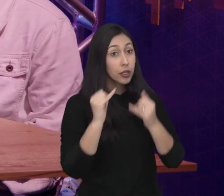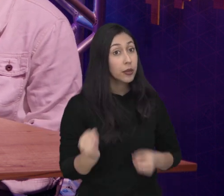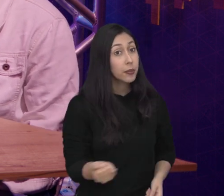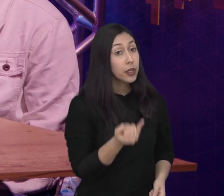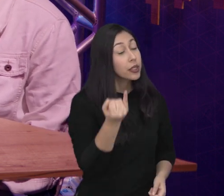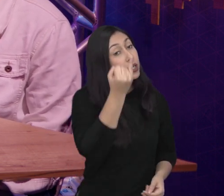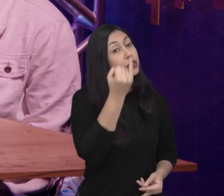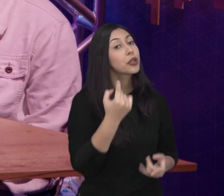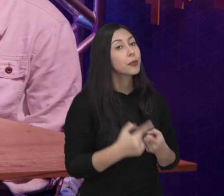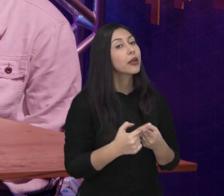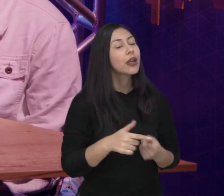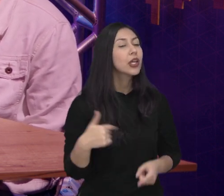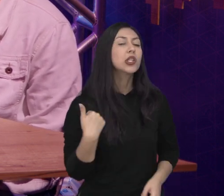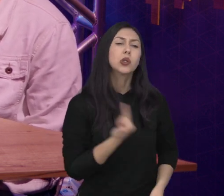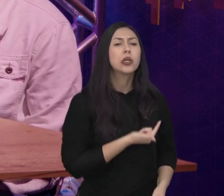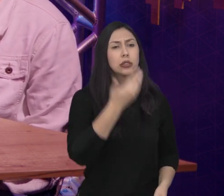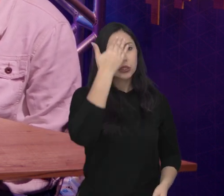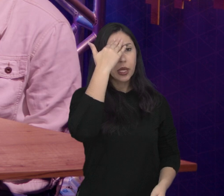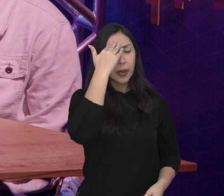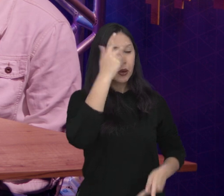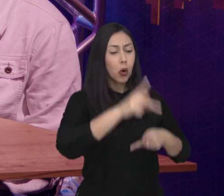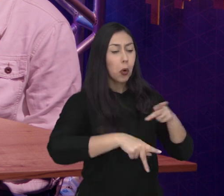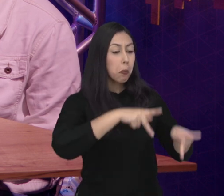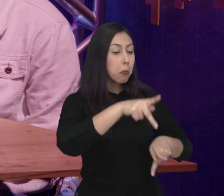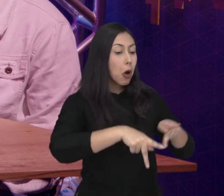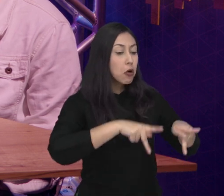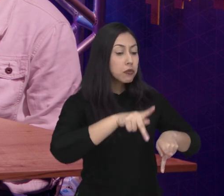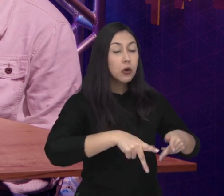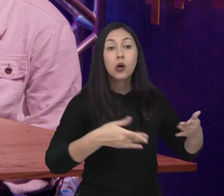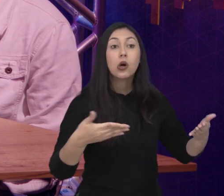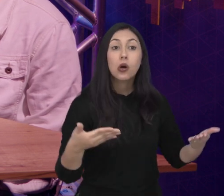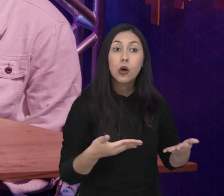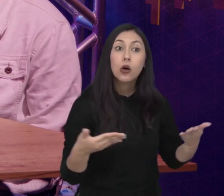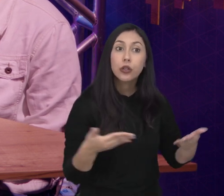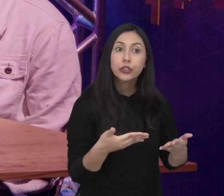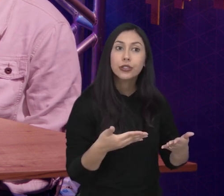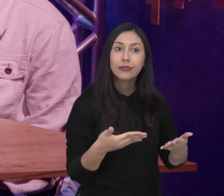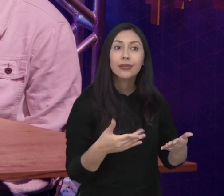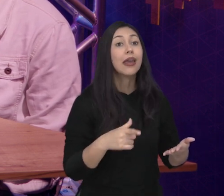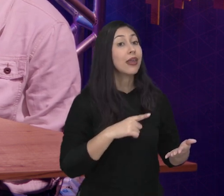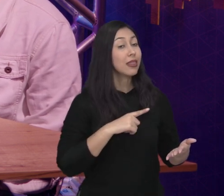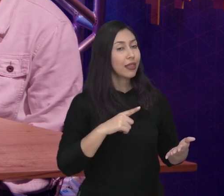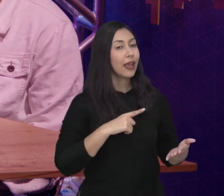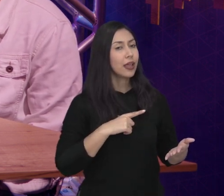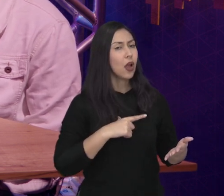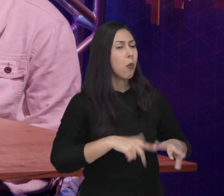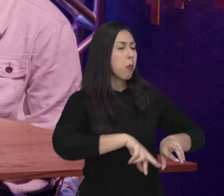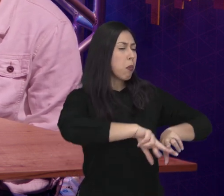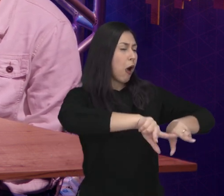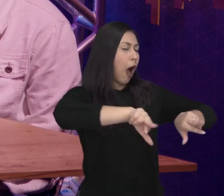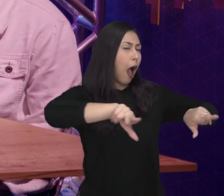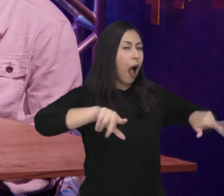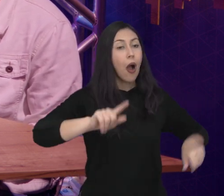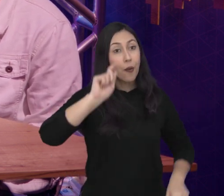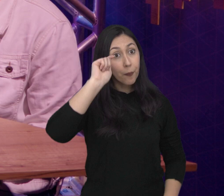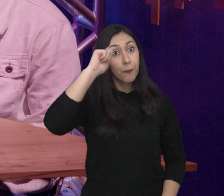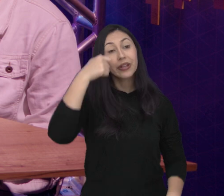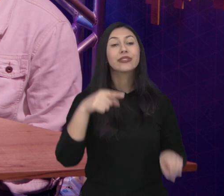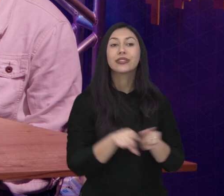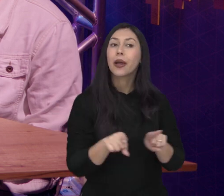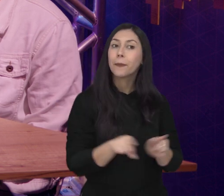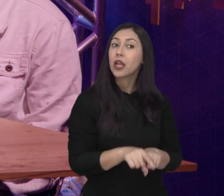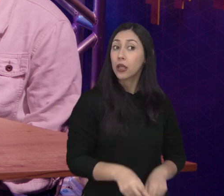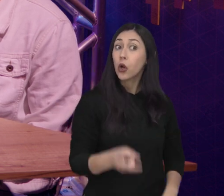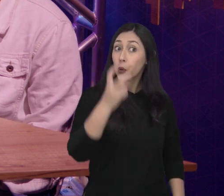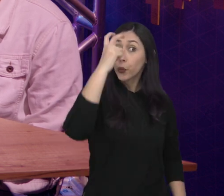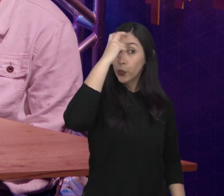falar também, porque a gente sabe que a nossa população hoje é muito presente, né, pessoas negras e também a cultura, né,